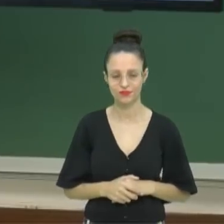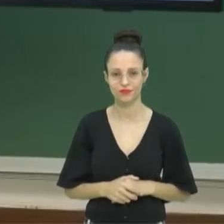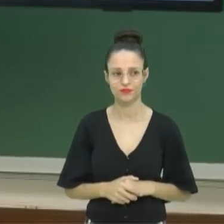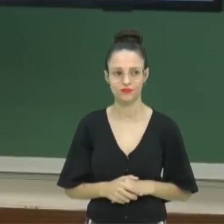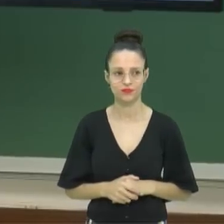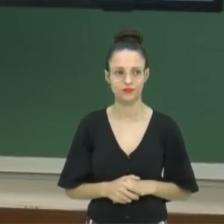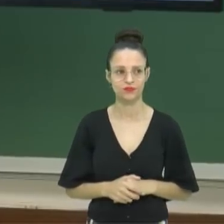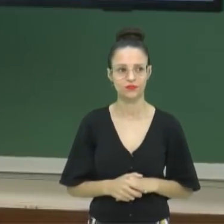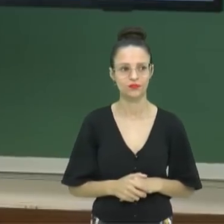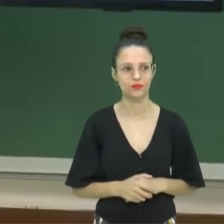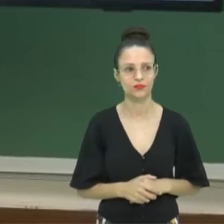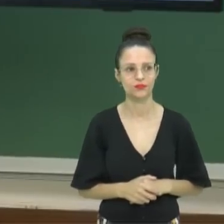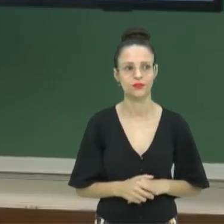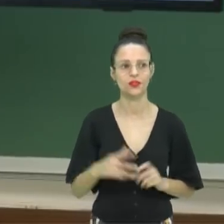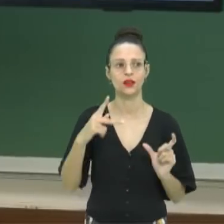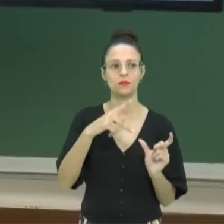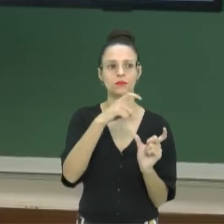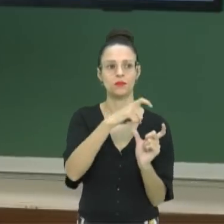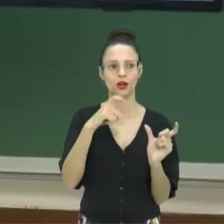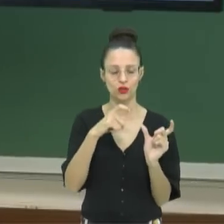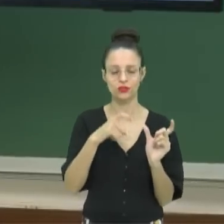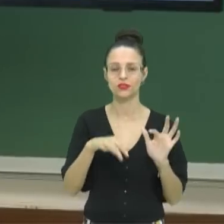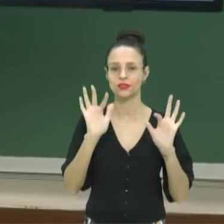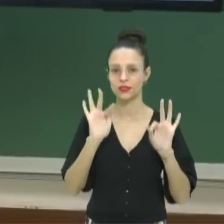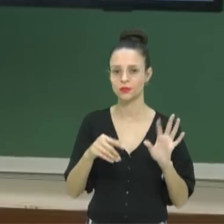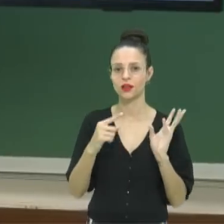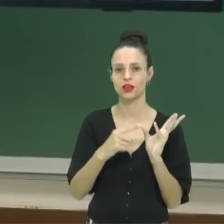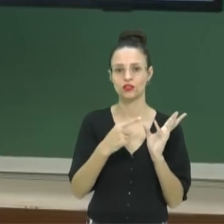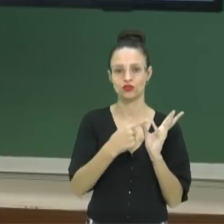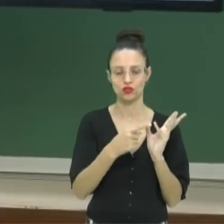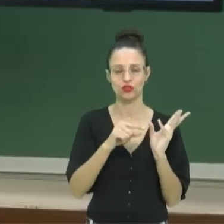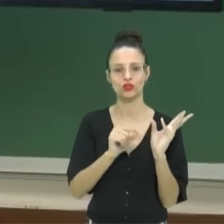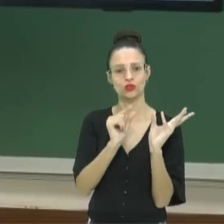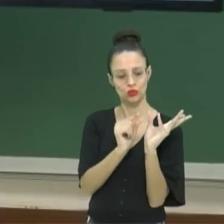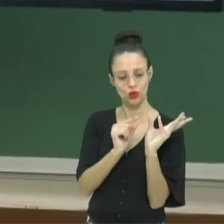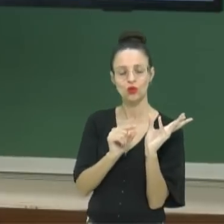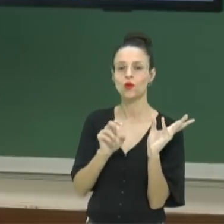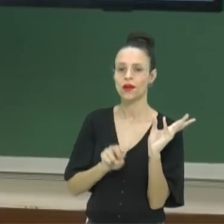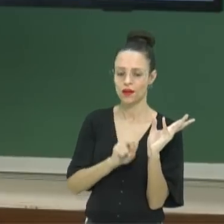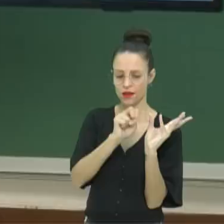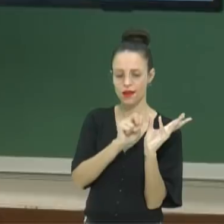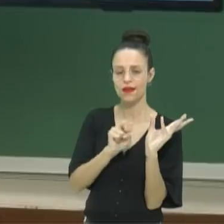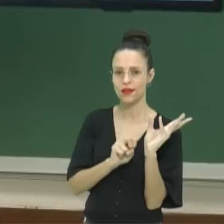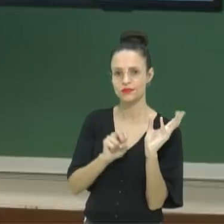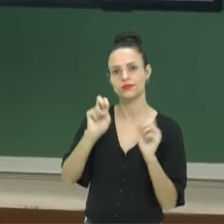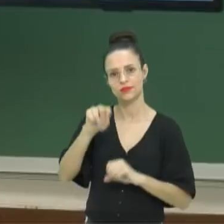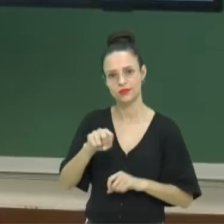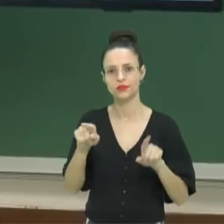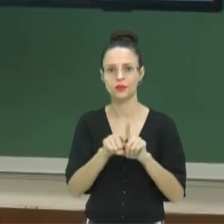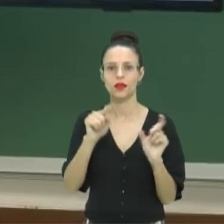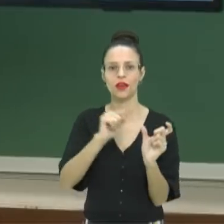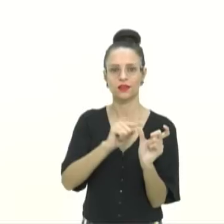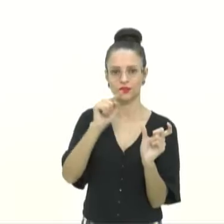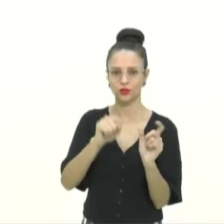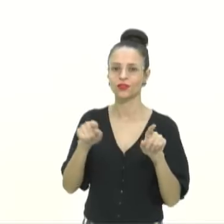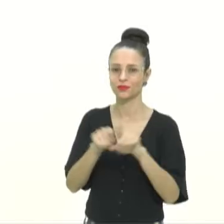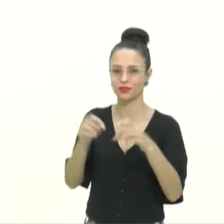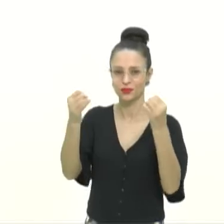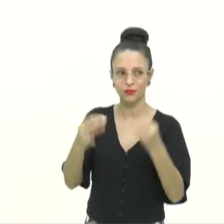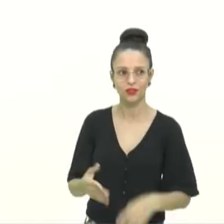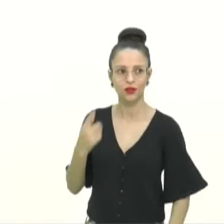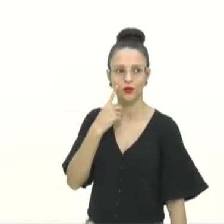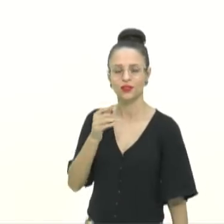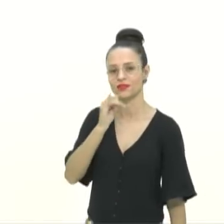acentuados. Paroxítonas terminadas em ditongos orais, seguidos ou não de S, também são acentuadas, que eu acabei de falar para vocês, né? No